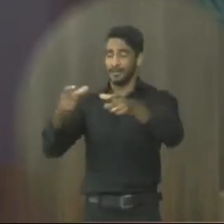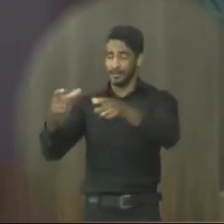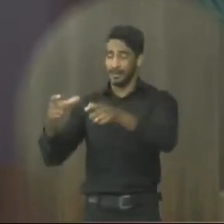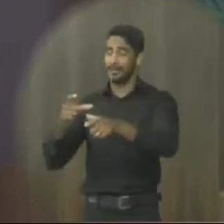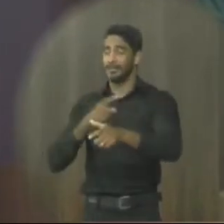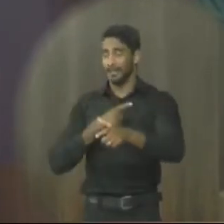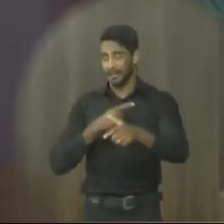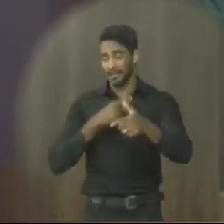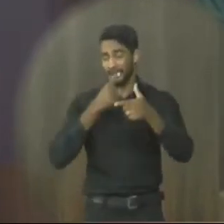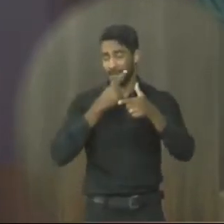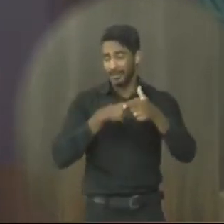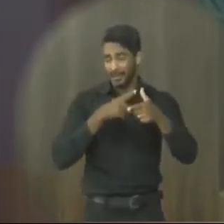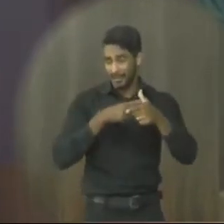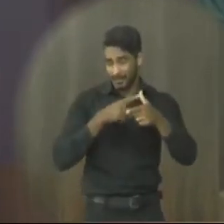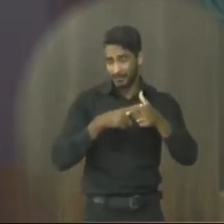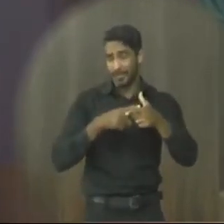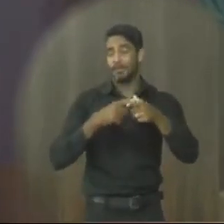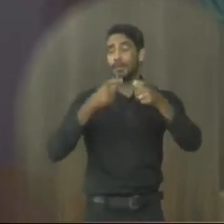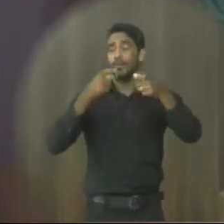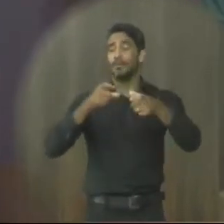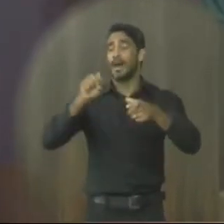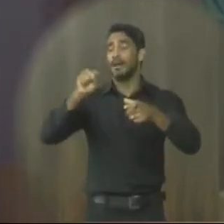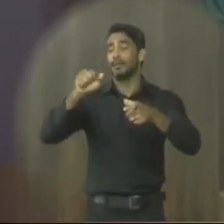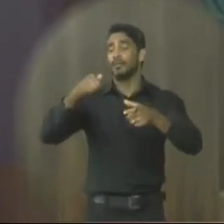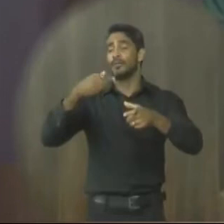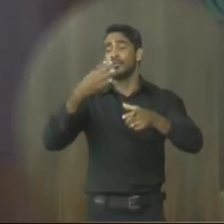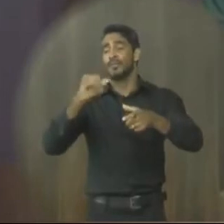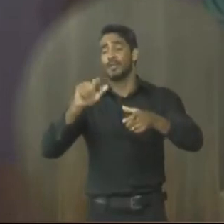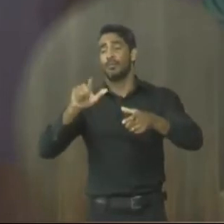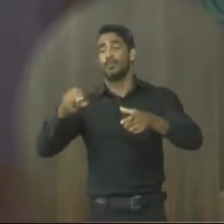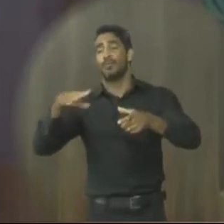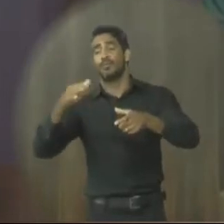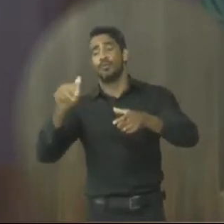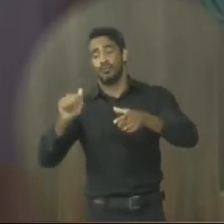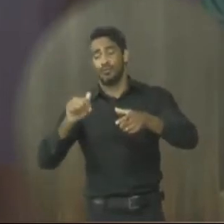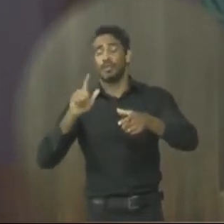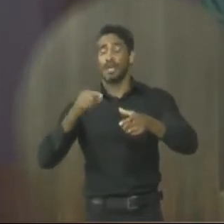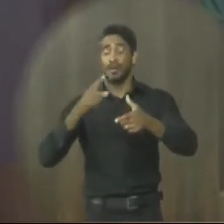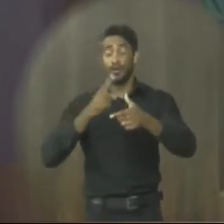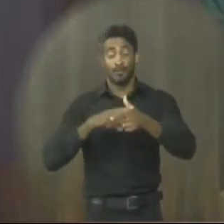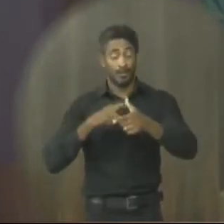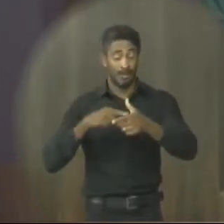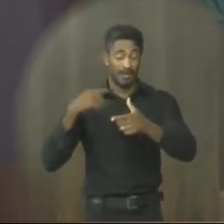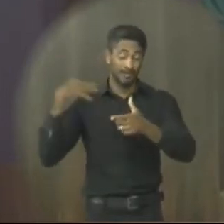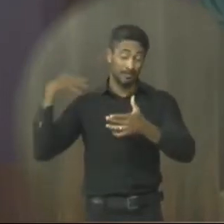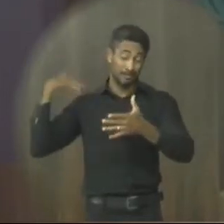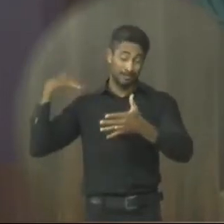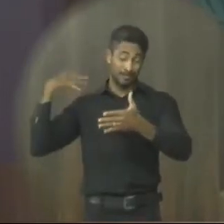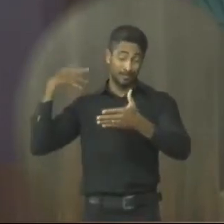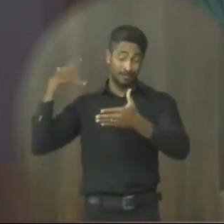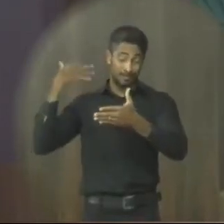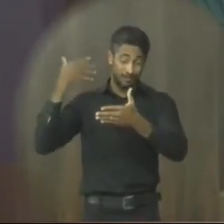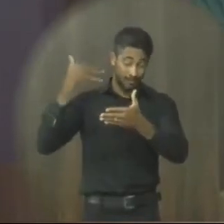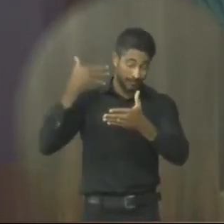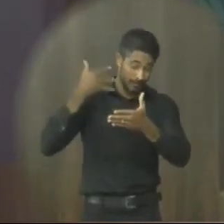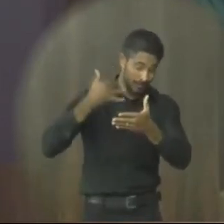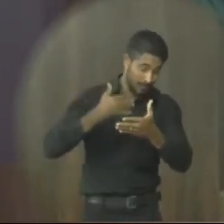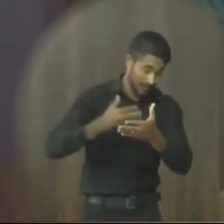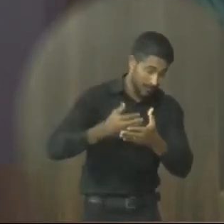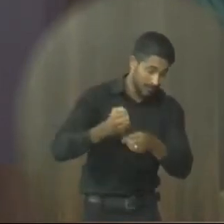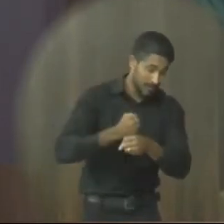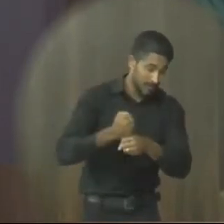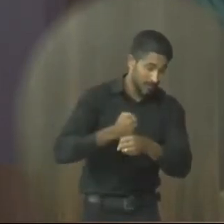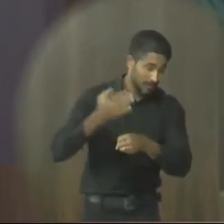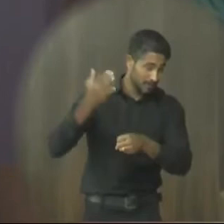essa situação. Lá no bairro São Lucas é uma situação que vem há muito e muito tempo. Eu acho que desde a implantação, né,